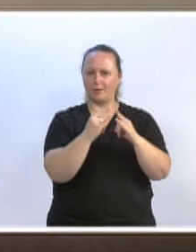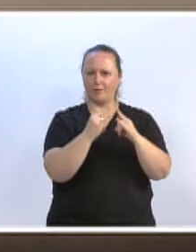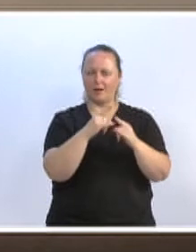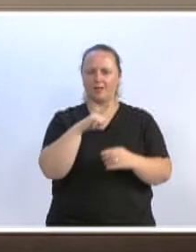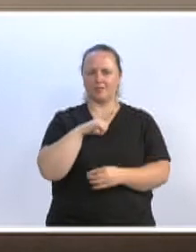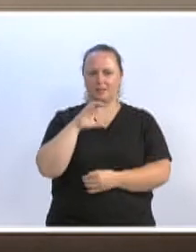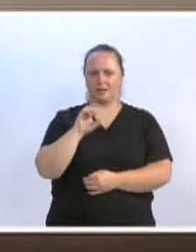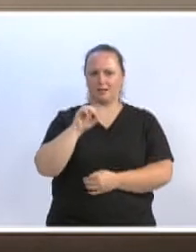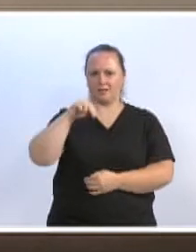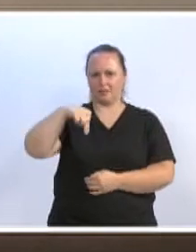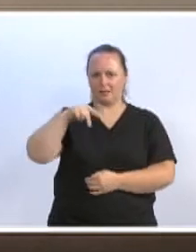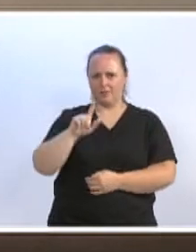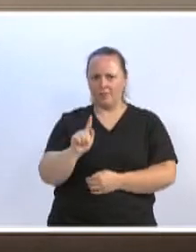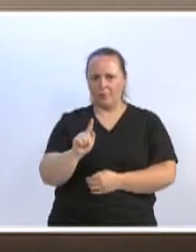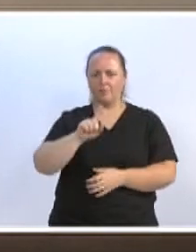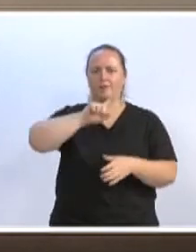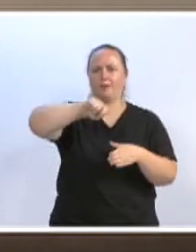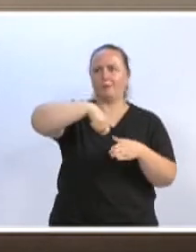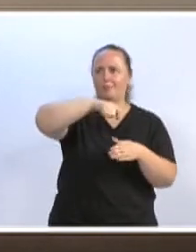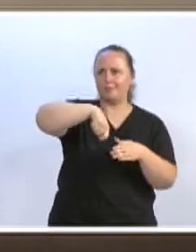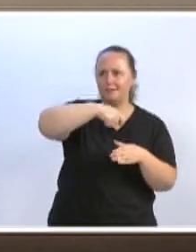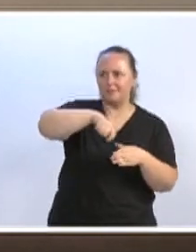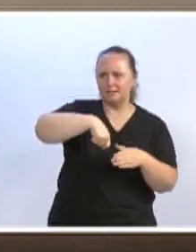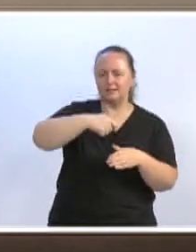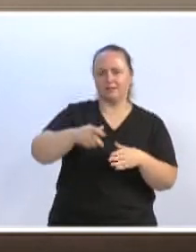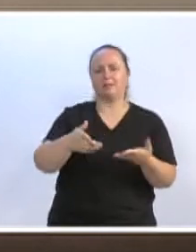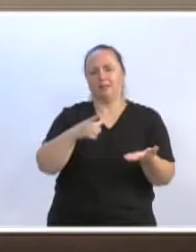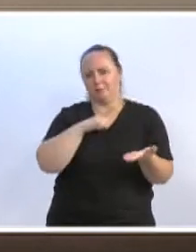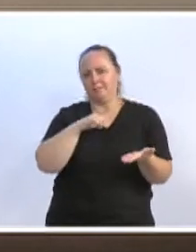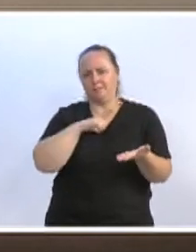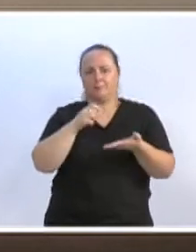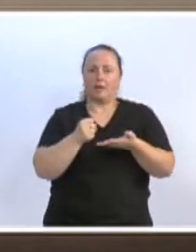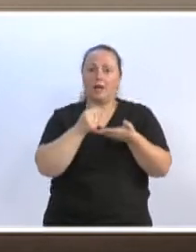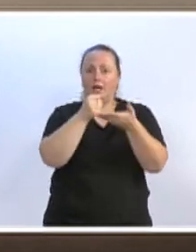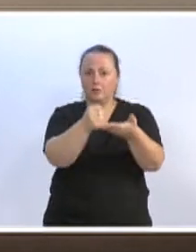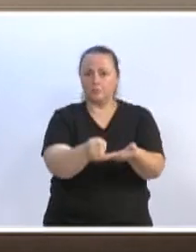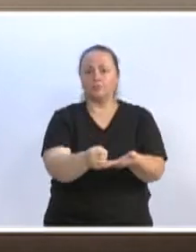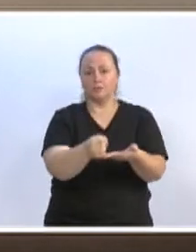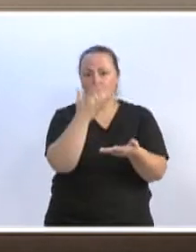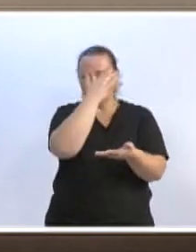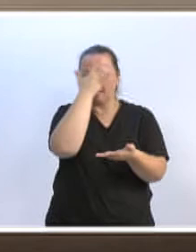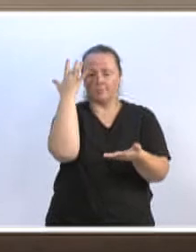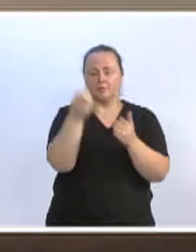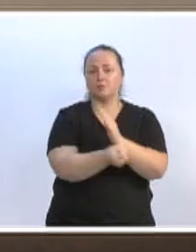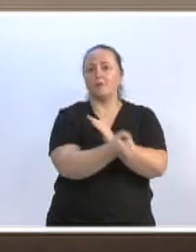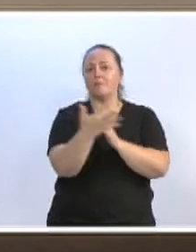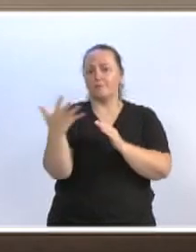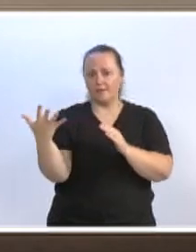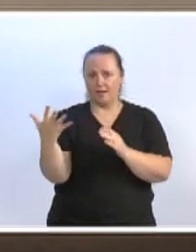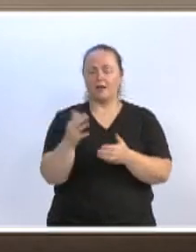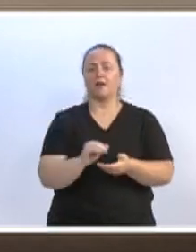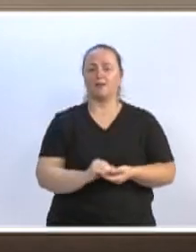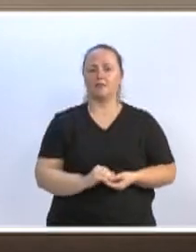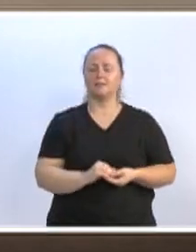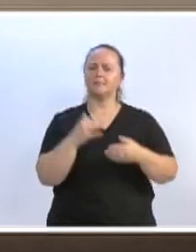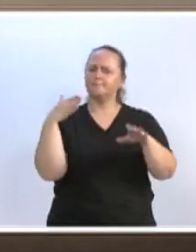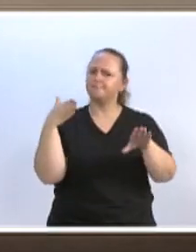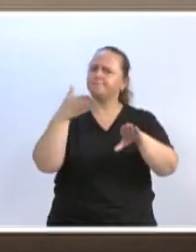que a igreja tem, e a cozinha comunitária que ele auxilia, ajuda tantas pessoas. E quando nós entramos ali, nós